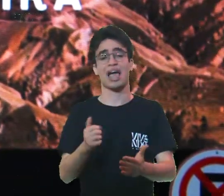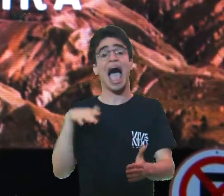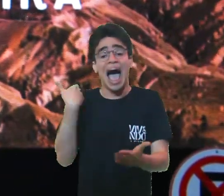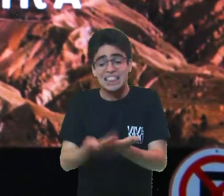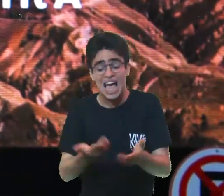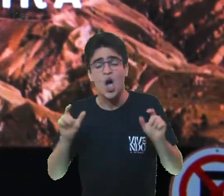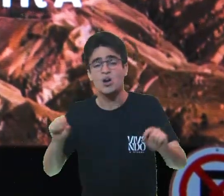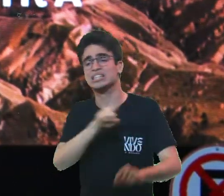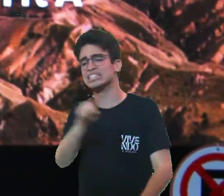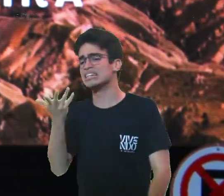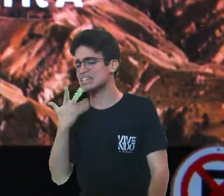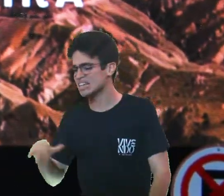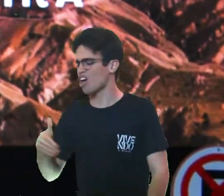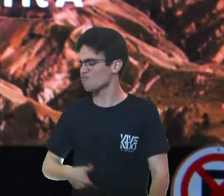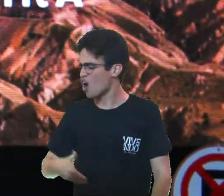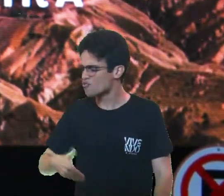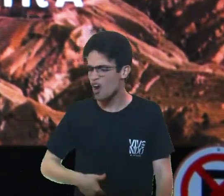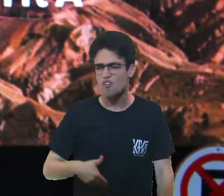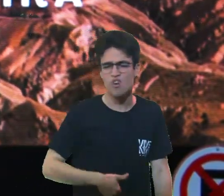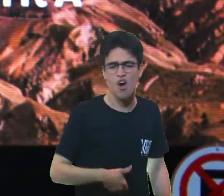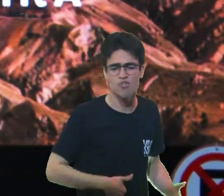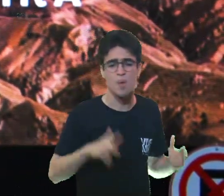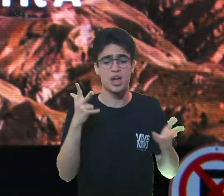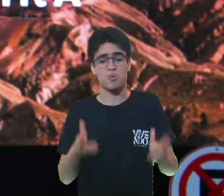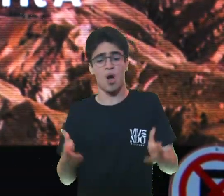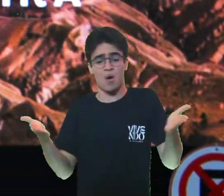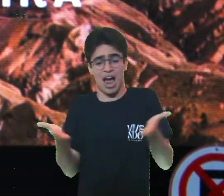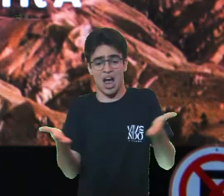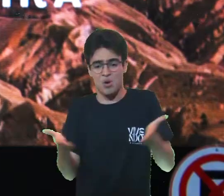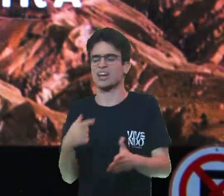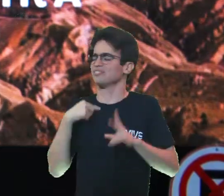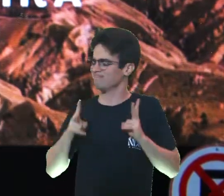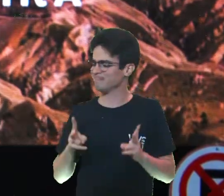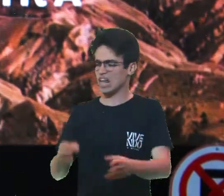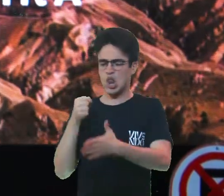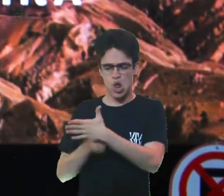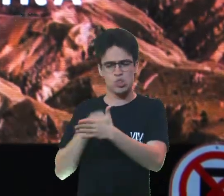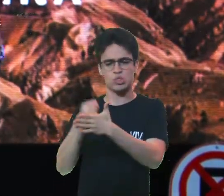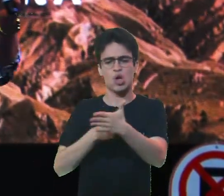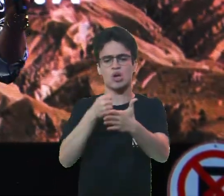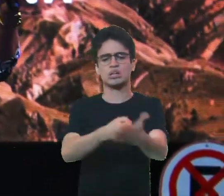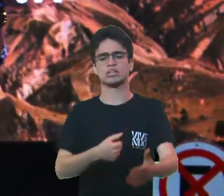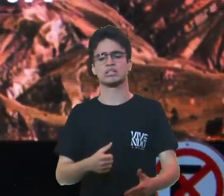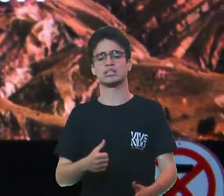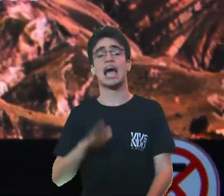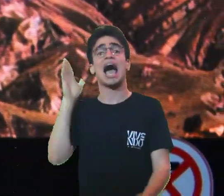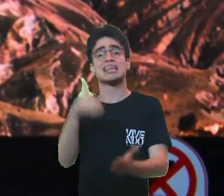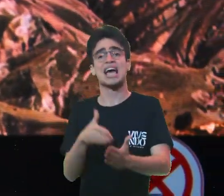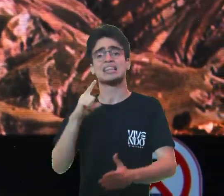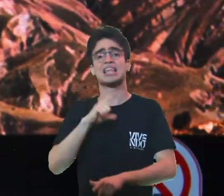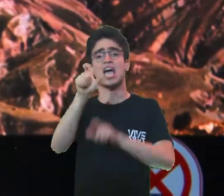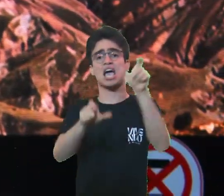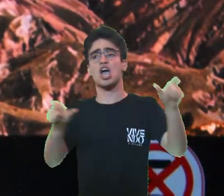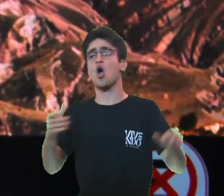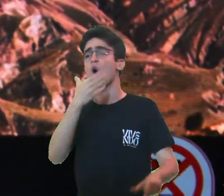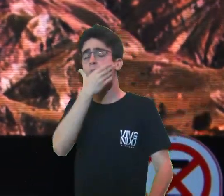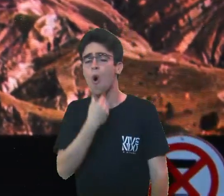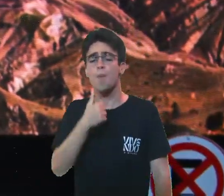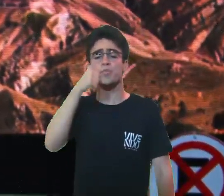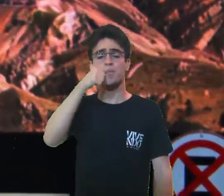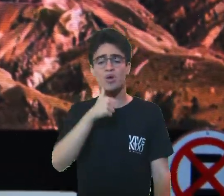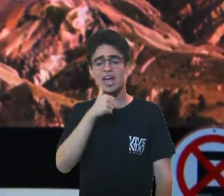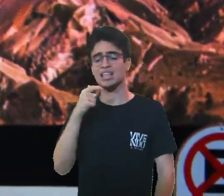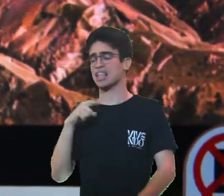crianças passarem fome, como passam agora, eu lutarei. Enquanto houverem homens entrando e saindo